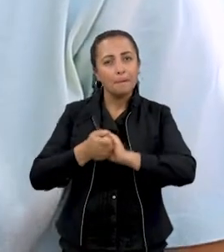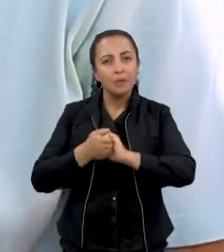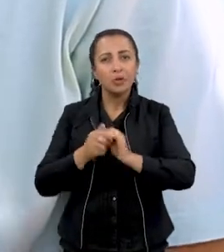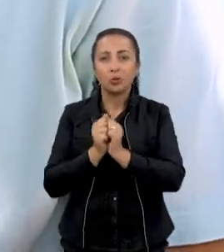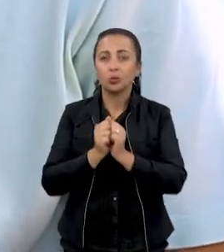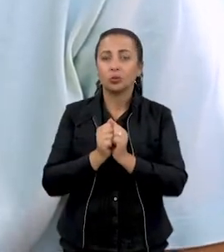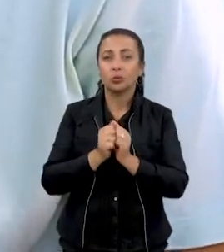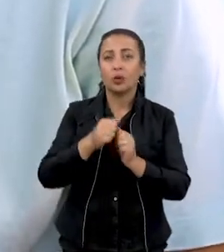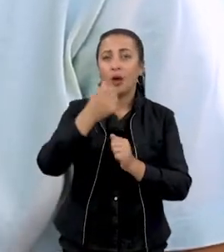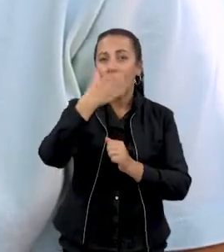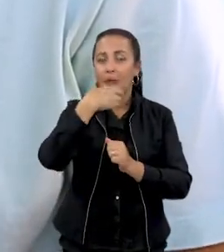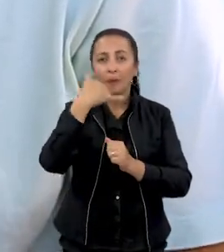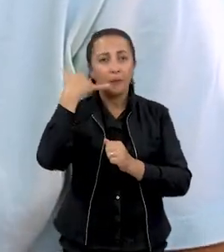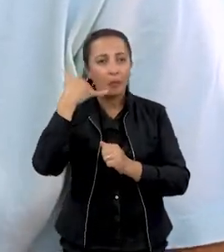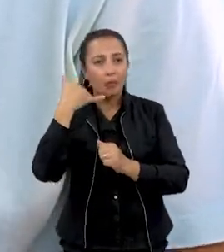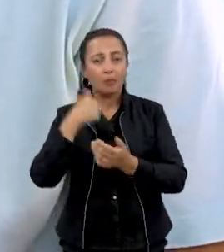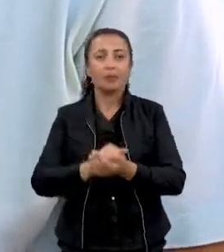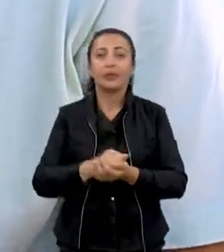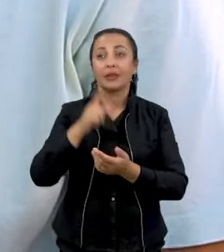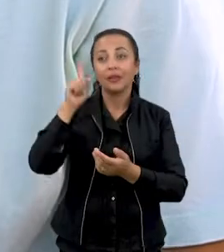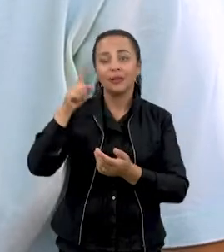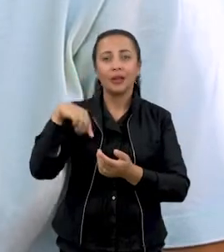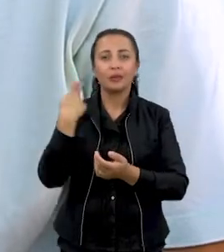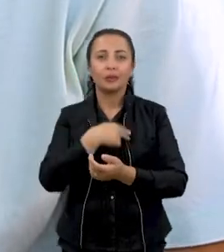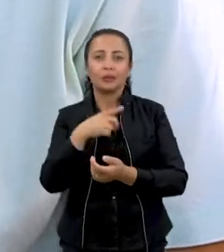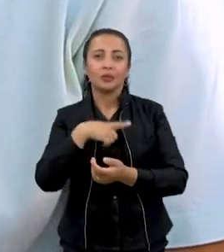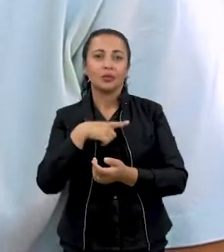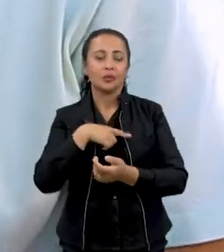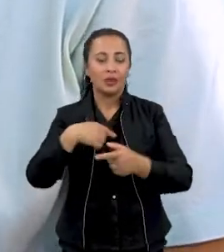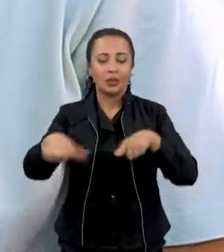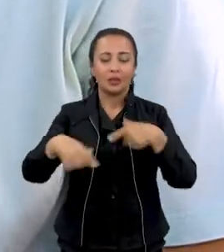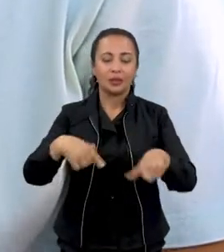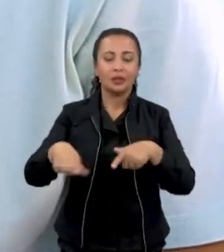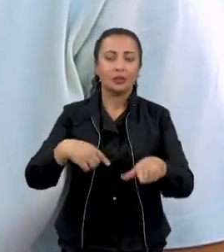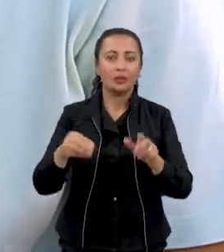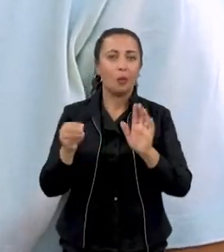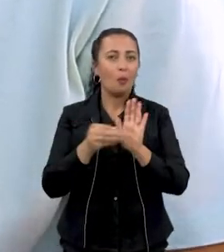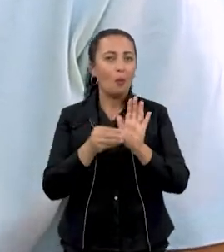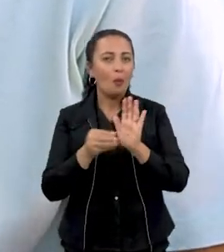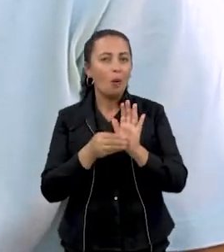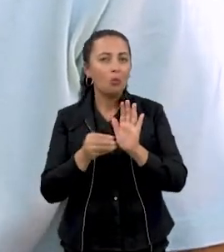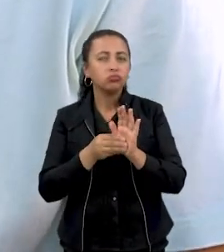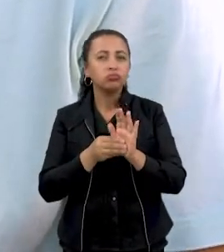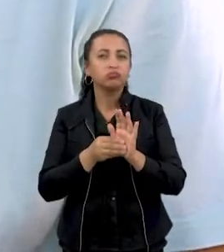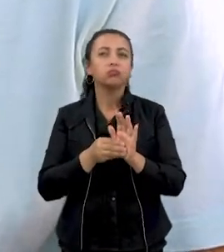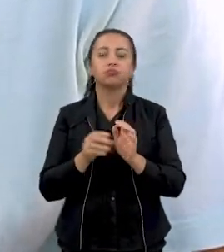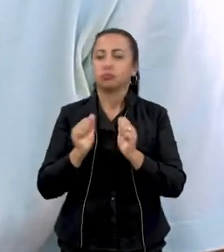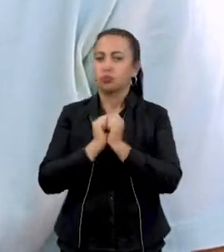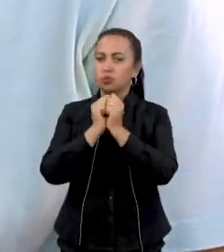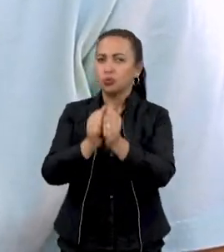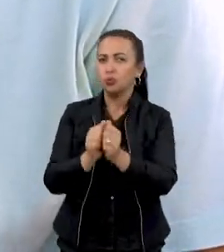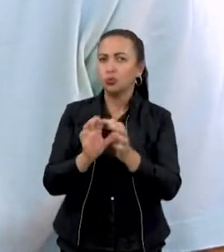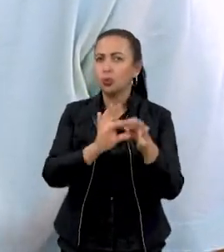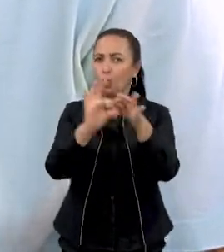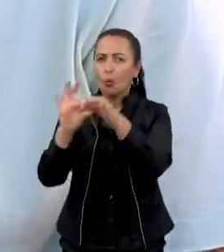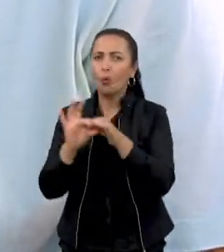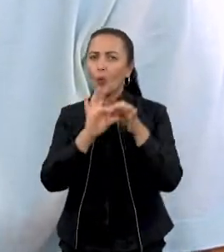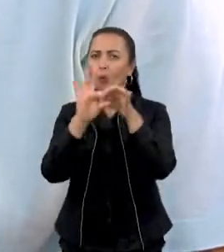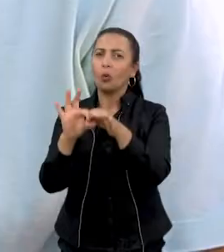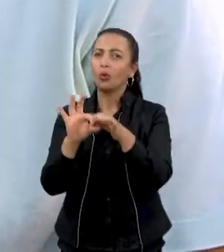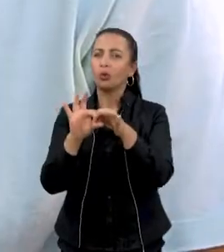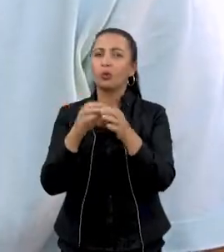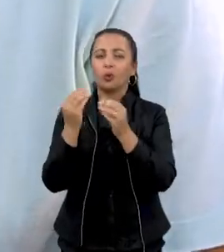em parceria com a Apple. E lá nós tivemos que trabalhar com algum propósito. Nós tivemos um propósito em comum, foi